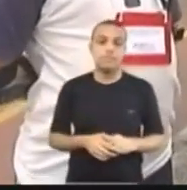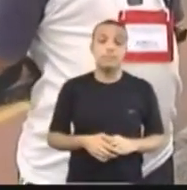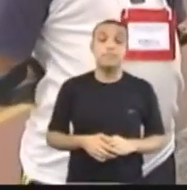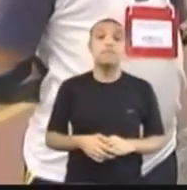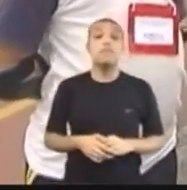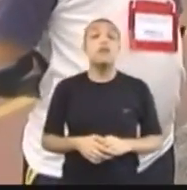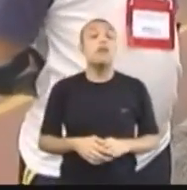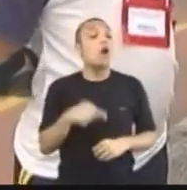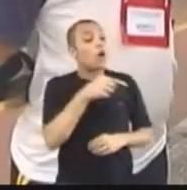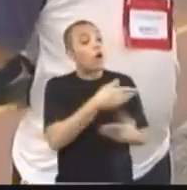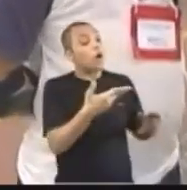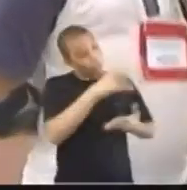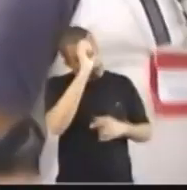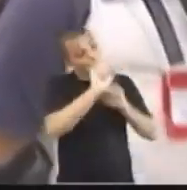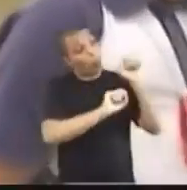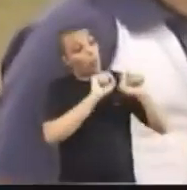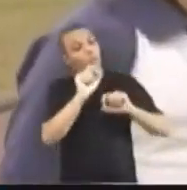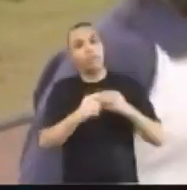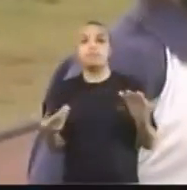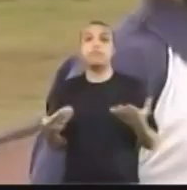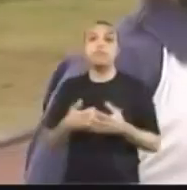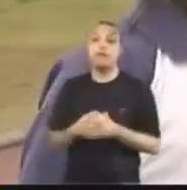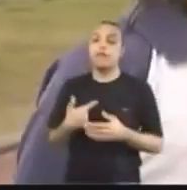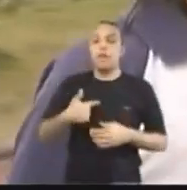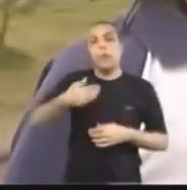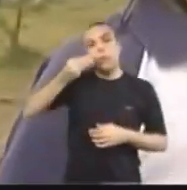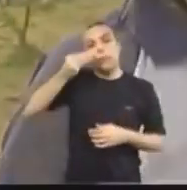Agora aprender